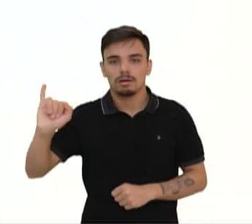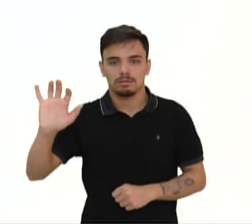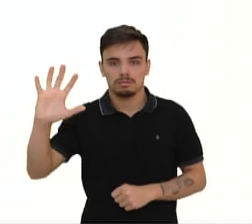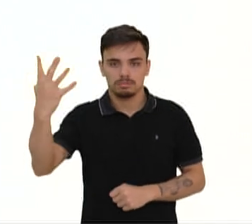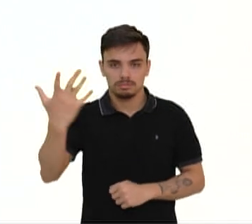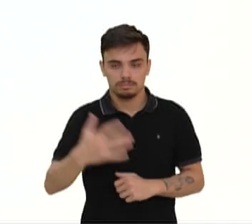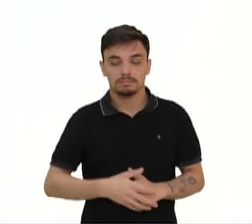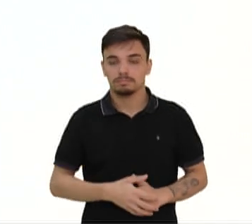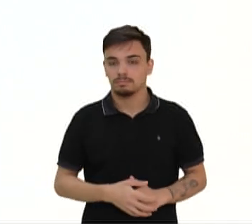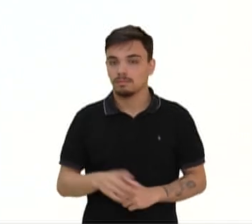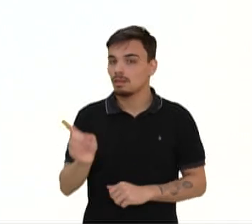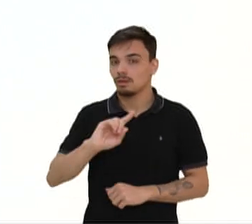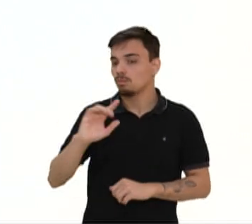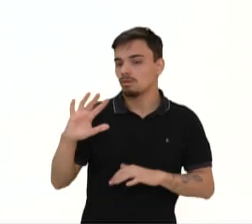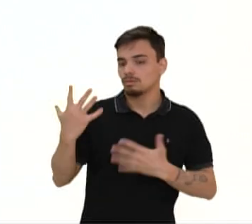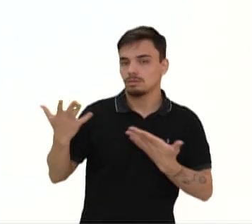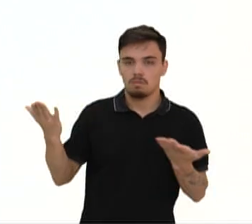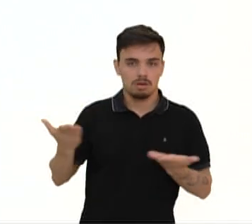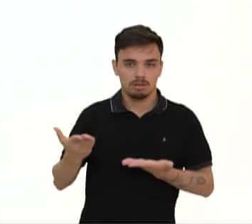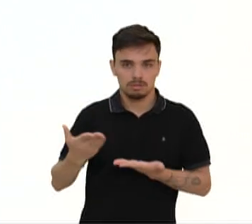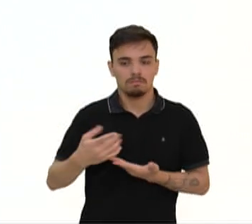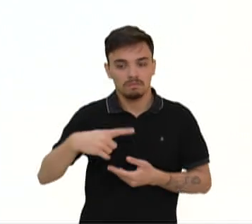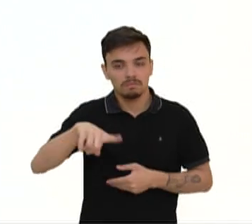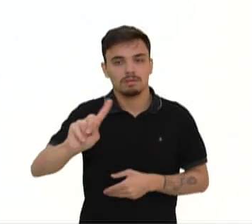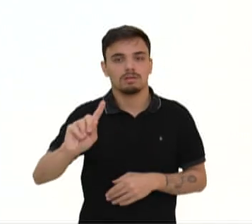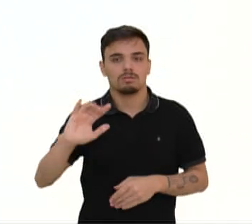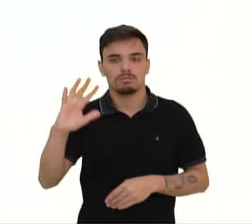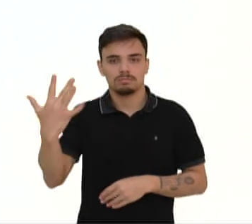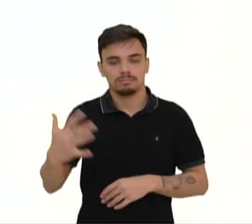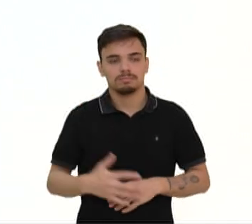ainda não aconteceram. Veja o exemplo,